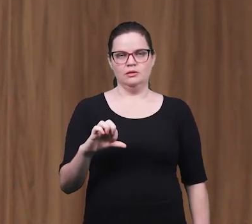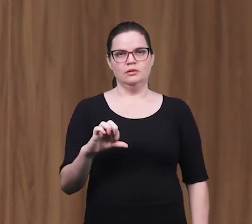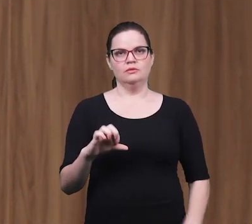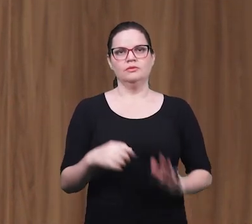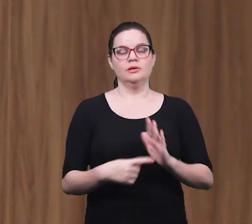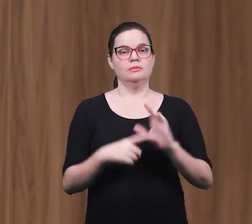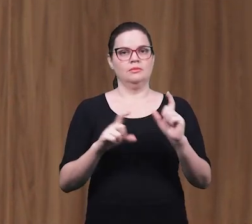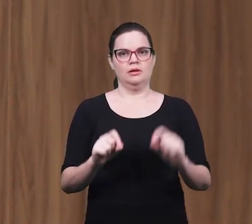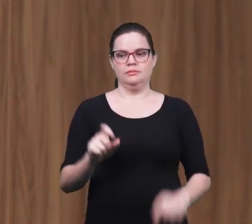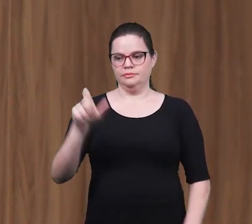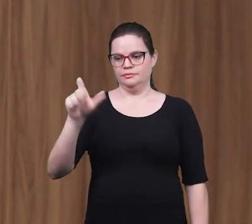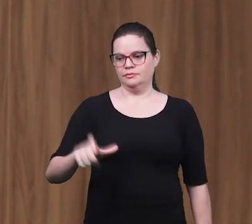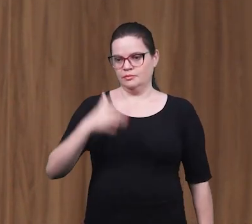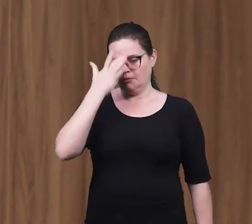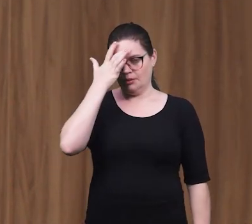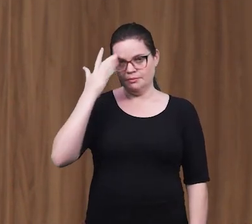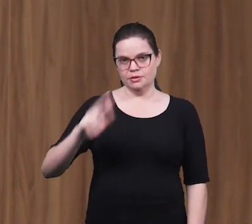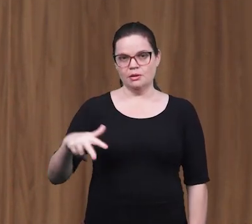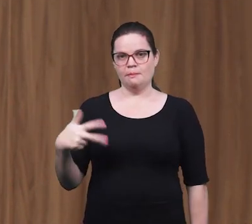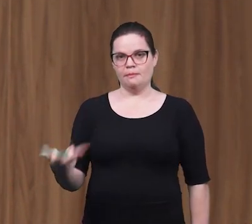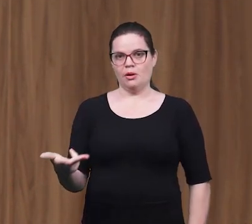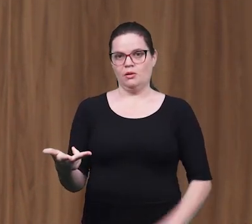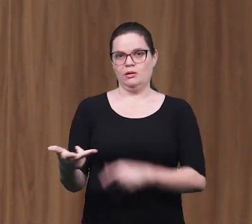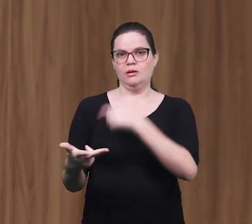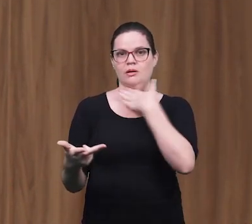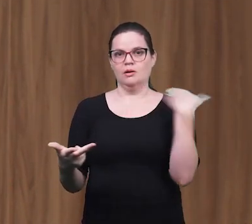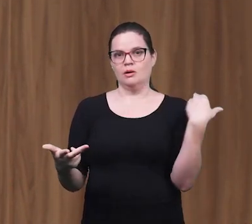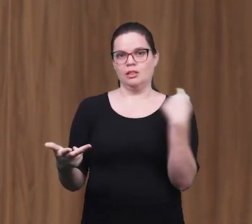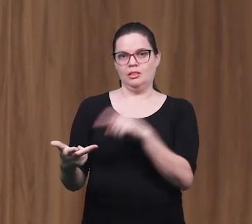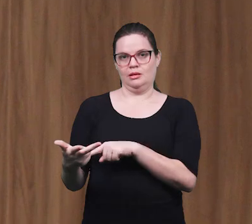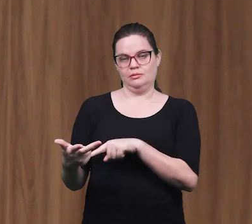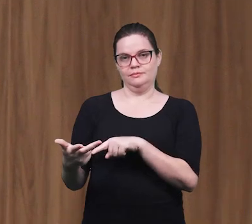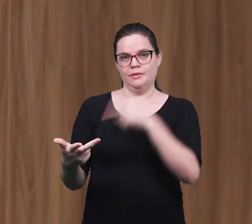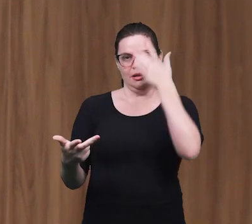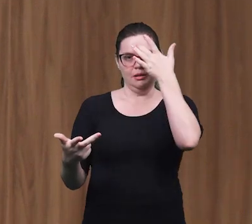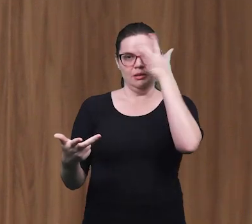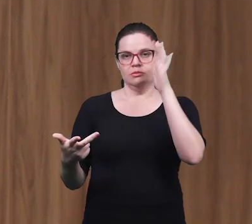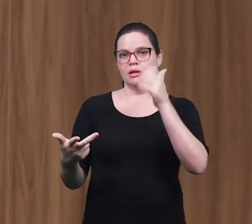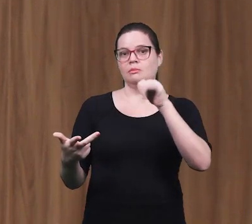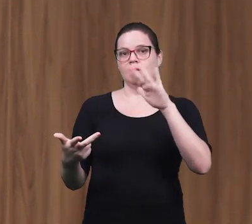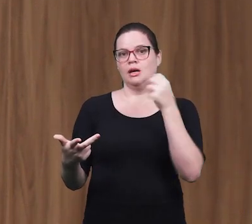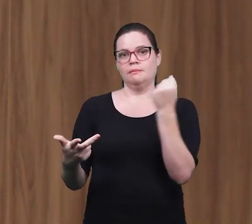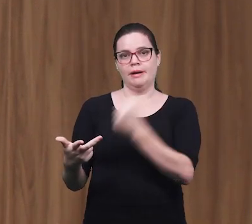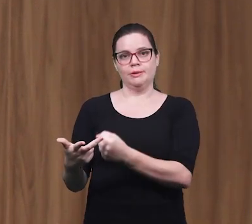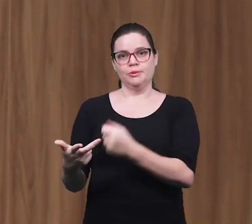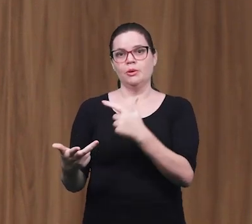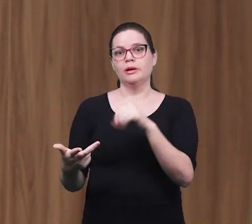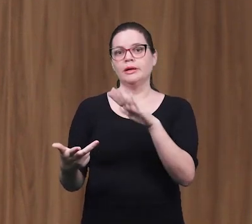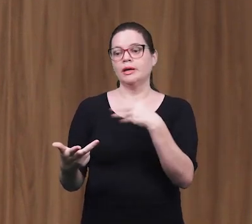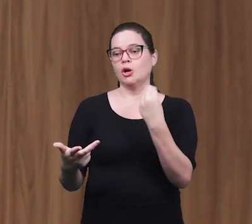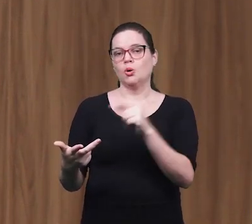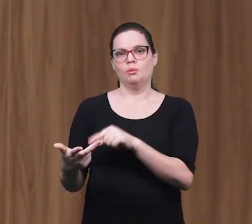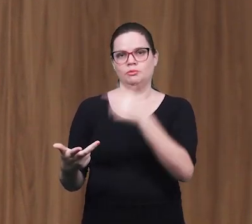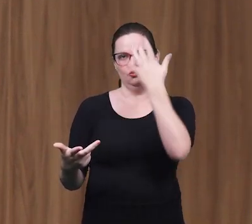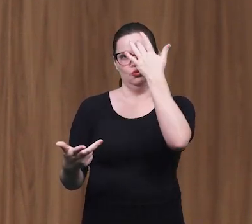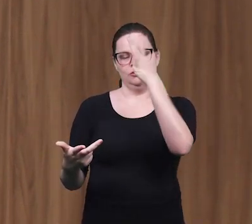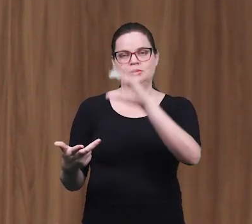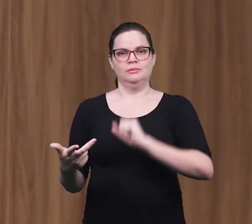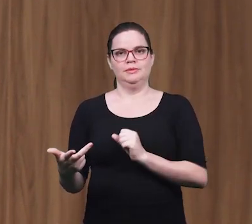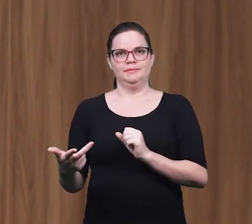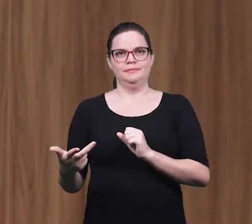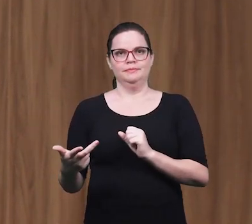que um morto foi achado e ninguém sabe como, mas aquele precisava de